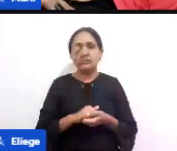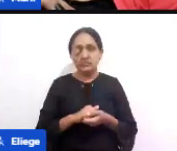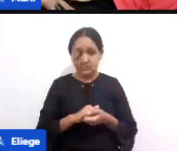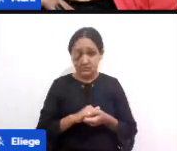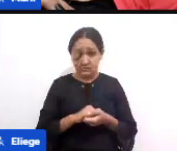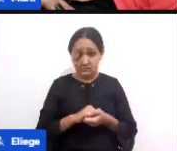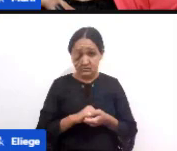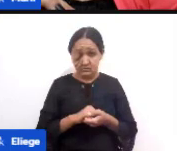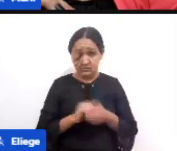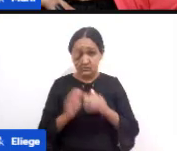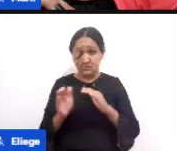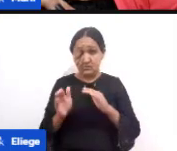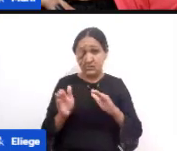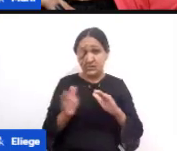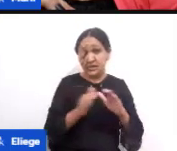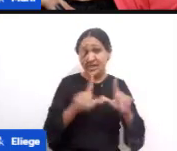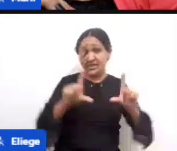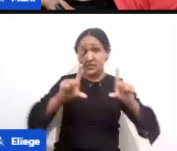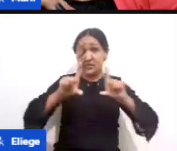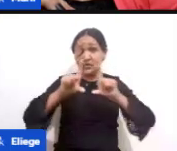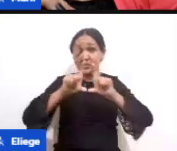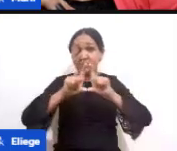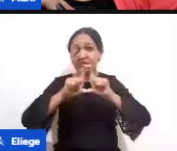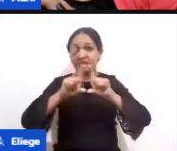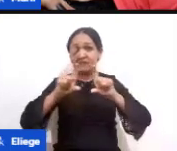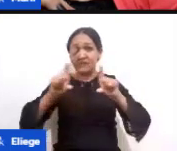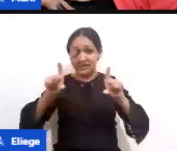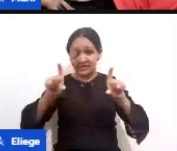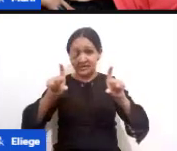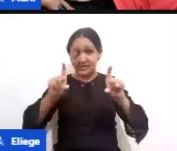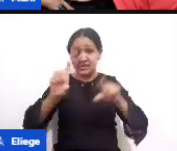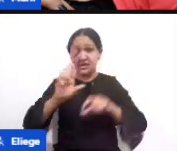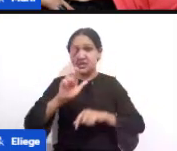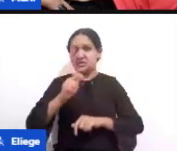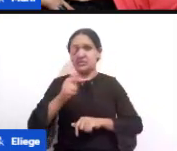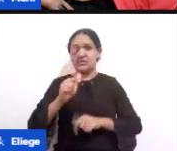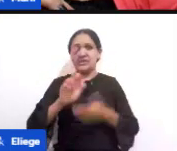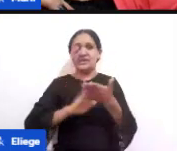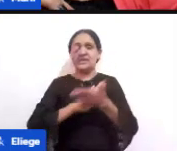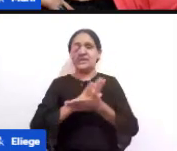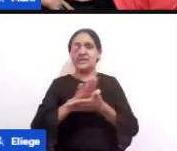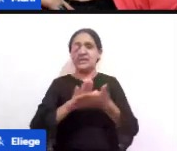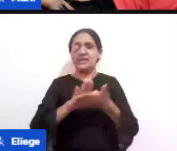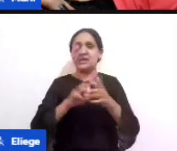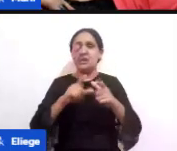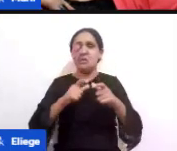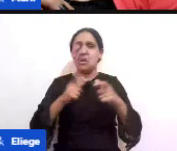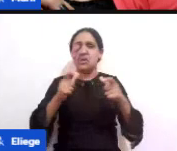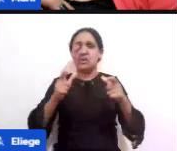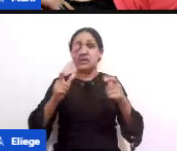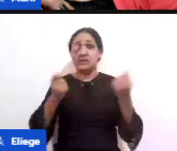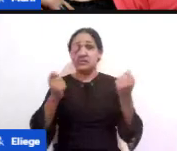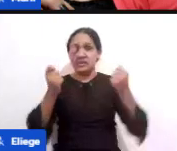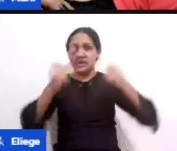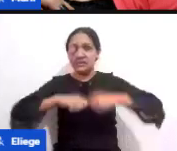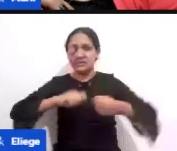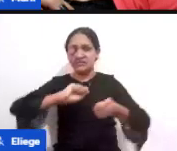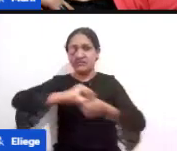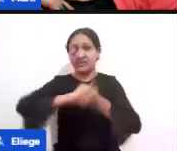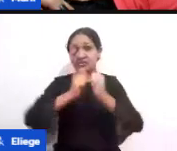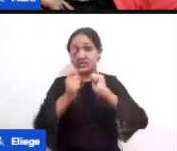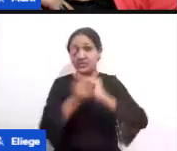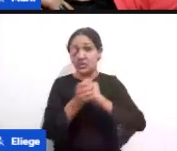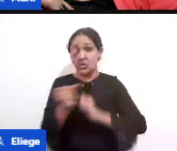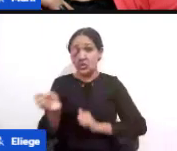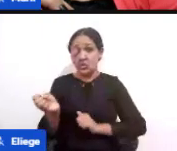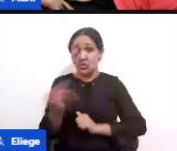Deixamos uma frase, né, no final. Não existe nada maior que nossa capacidade de adaptação. O novo normal